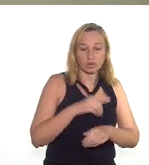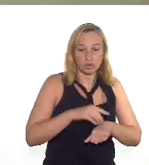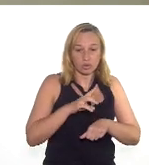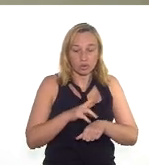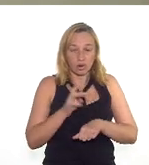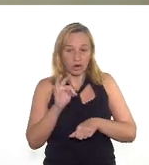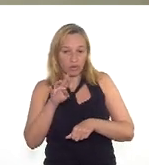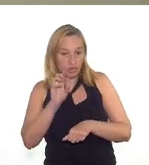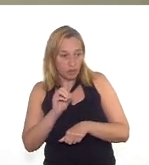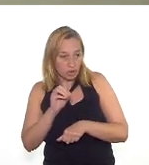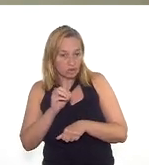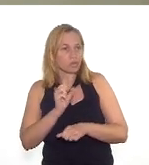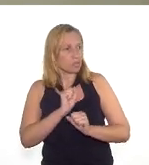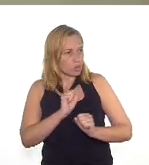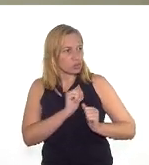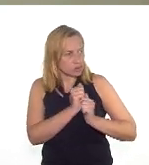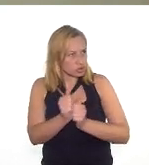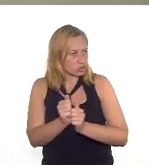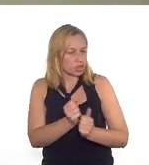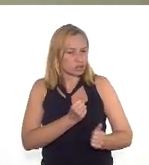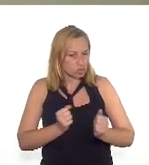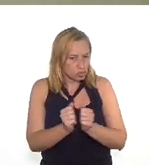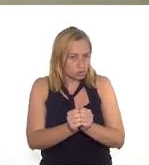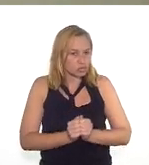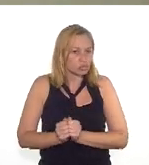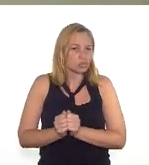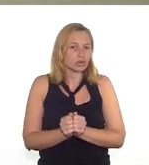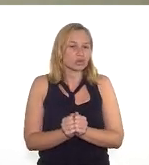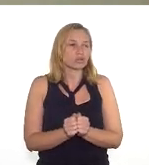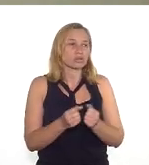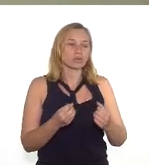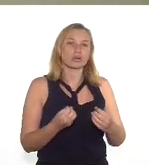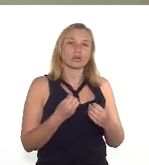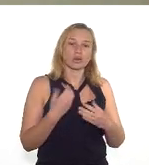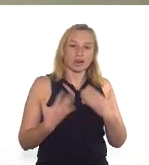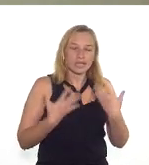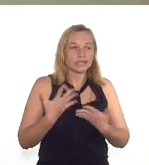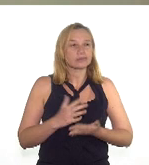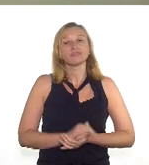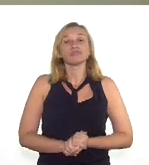pode continuar entre a gente, porque nos dará muito prazer.